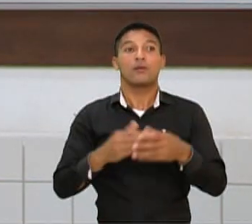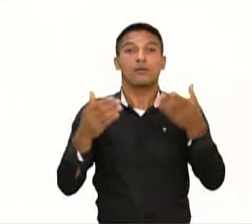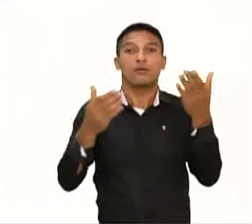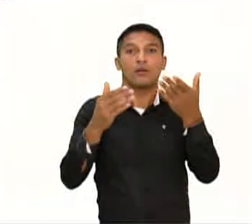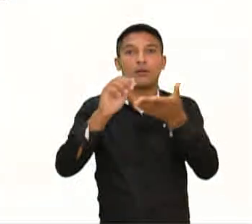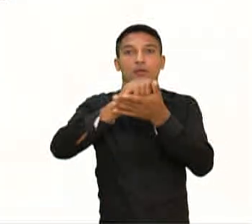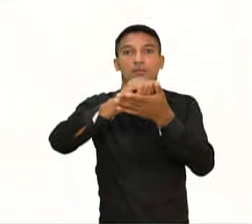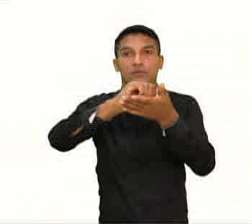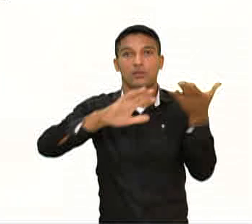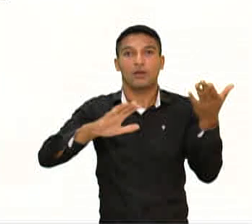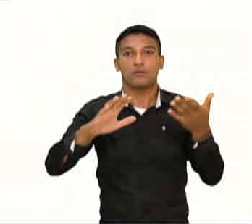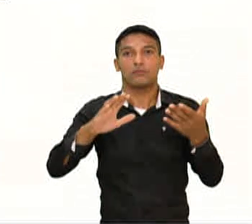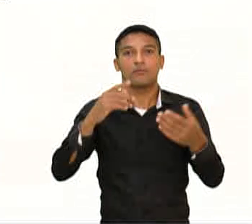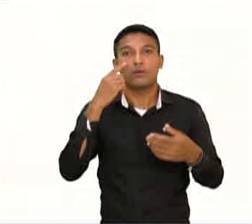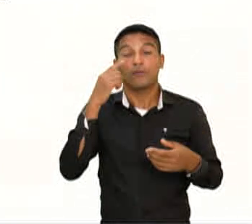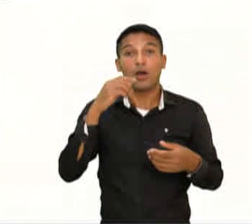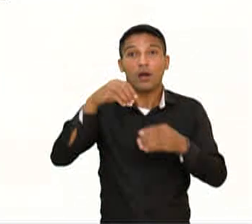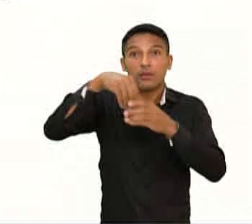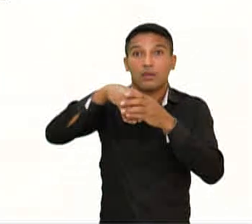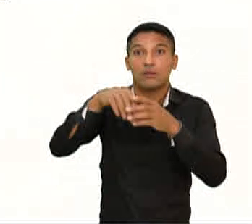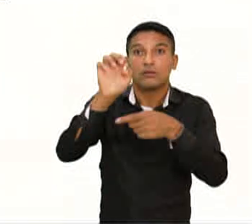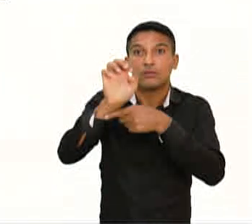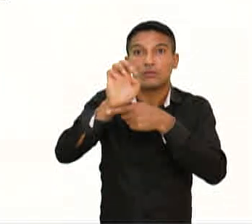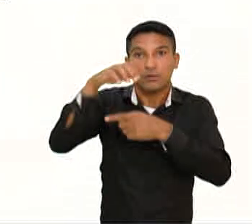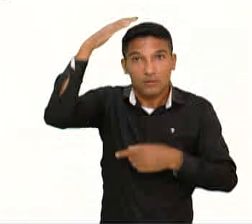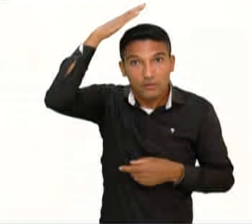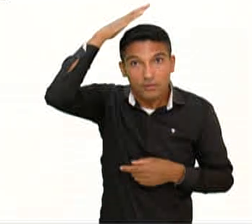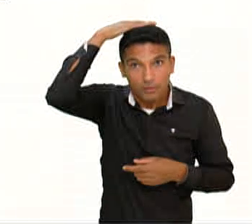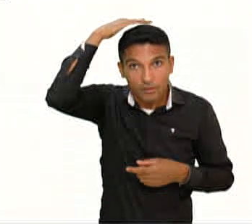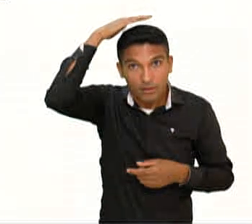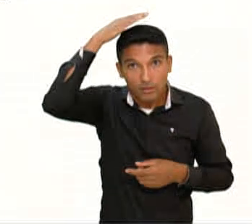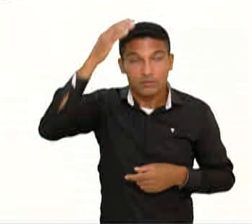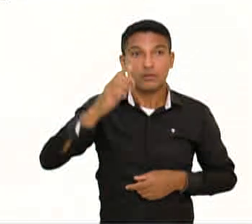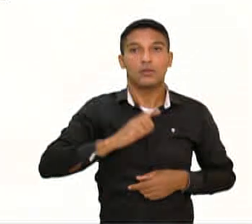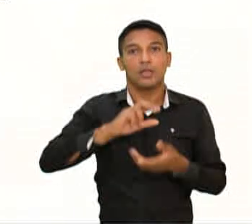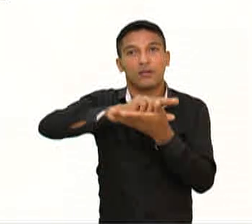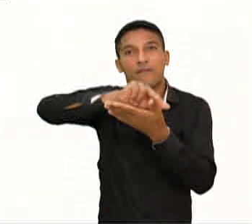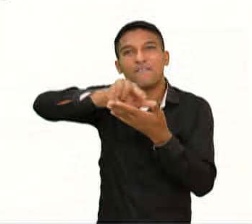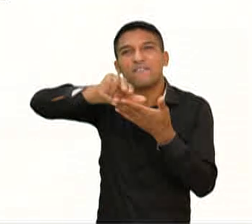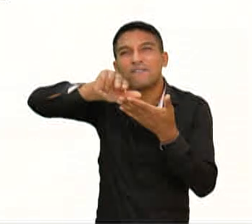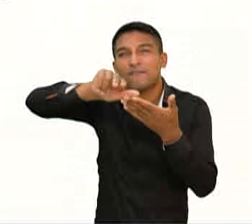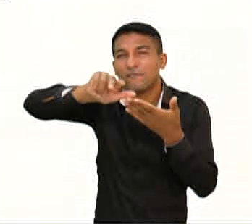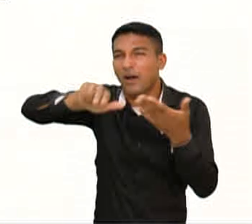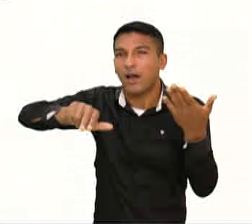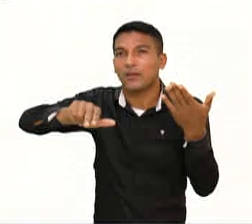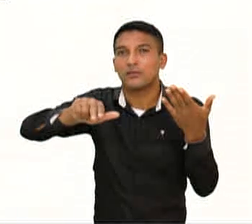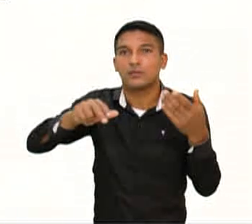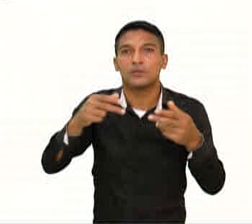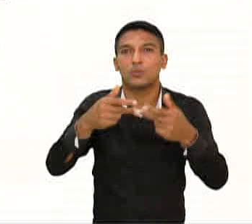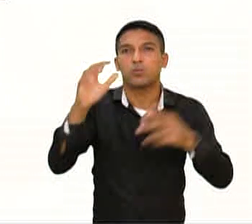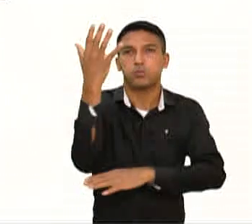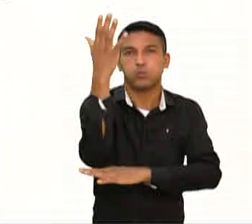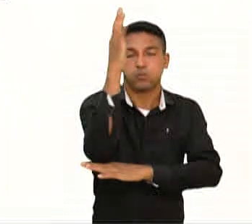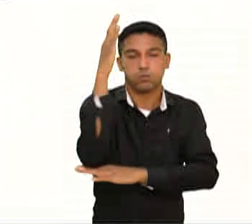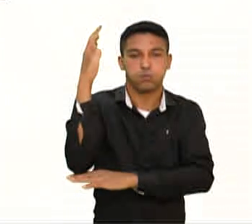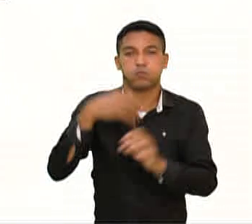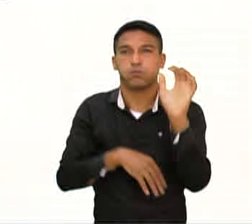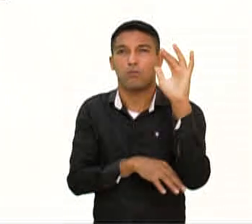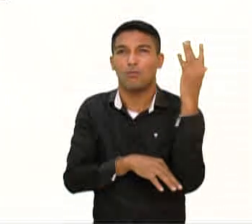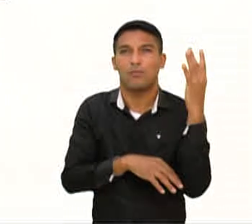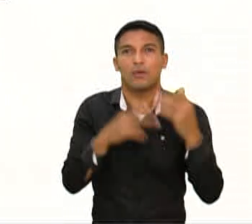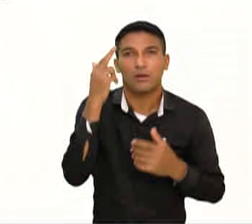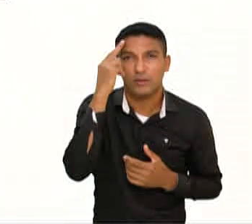falando, dentro do estado do Paraná, que é constituído por uma variedade de composições naturais que podem